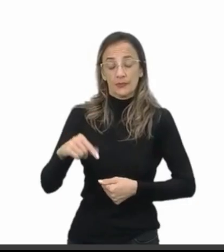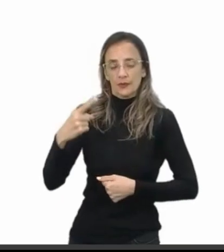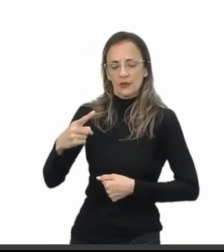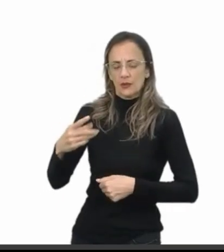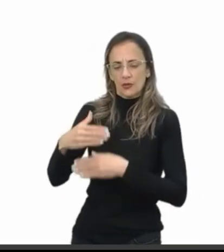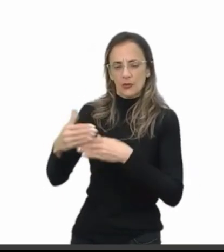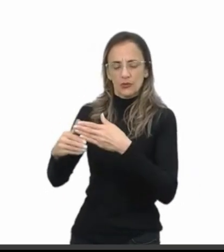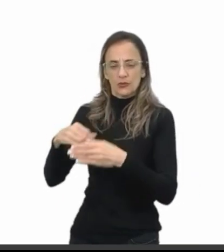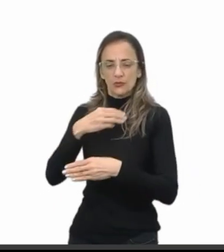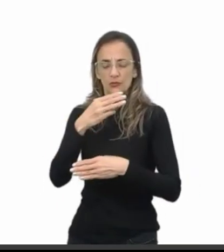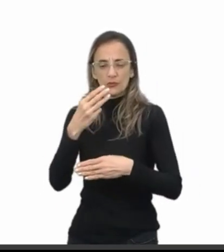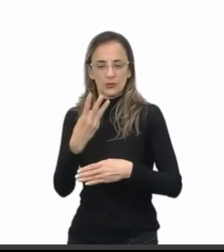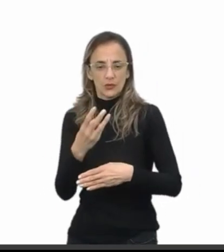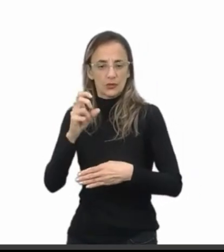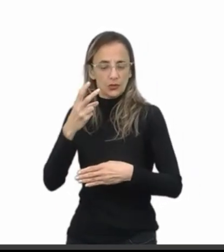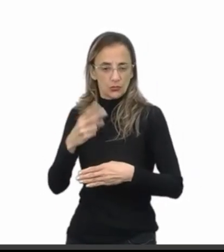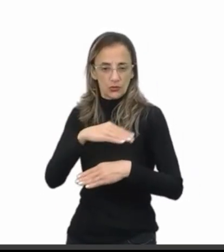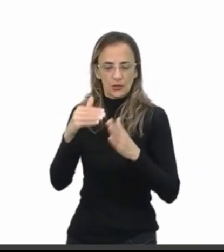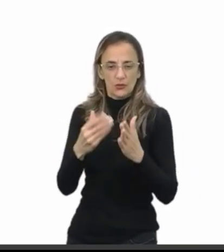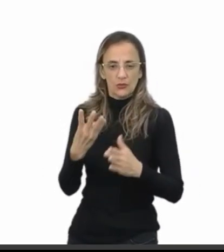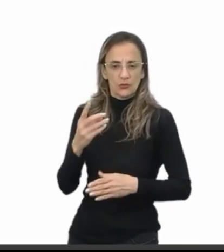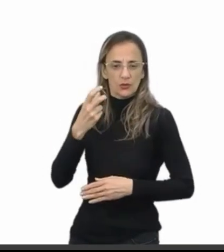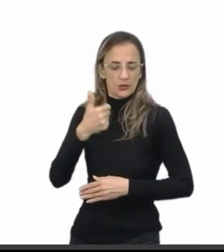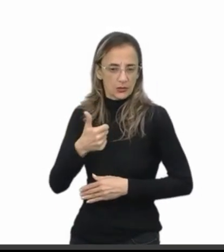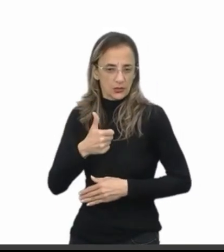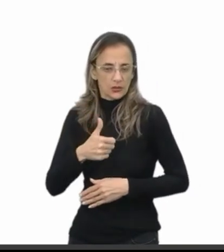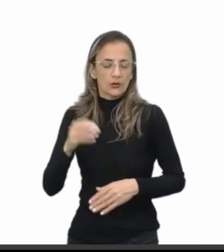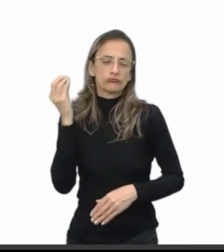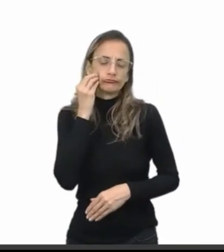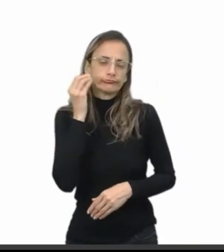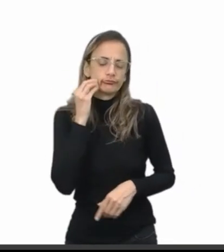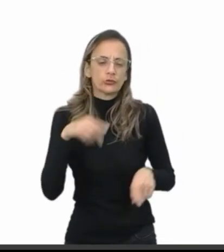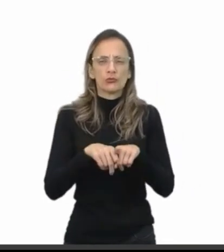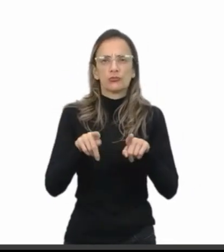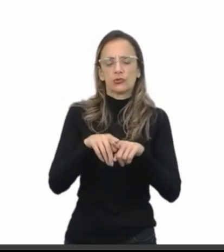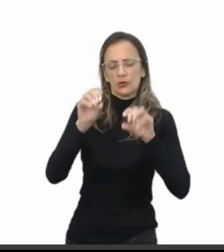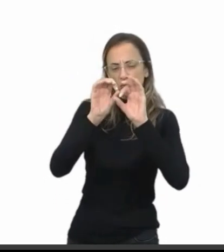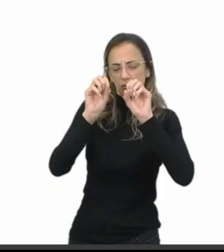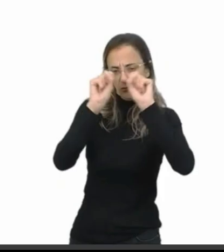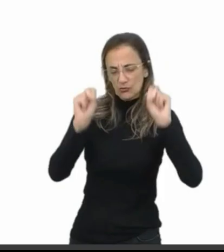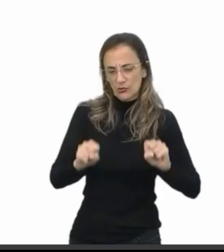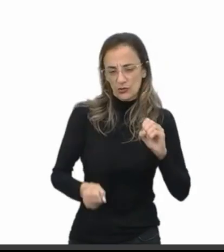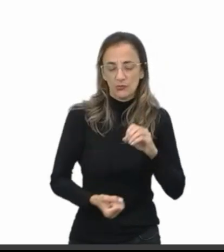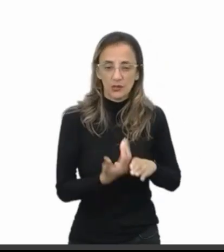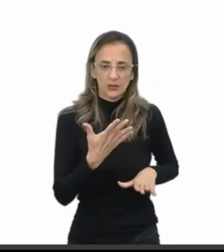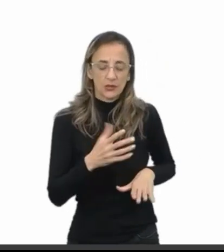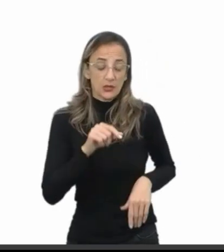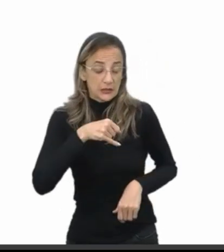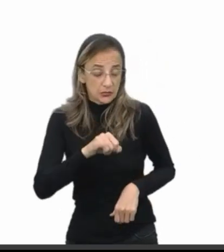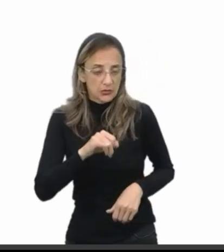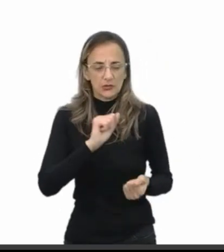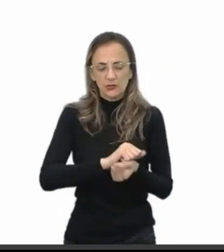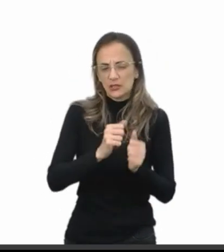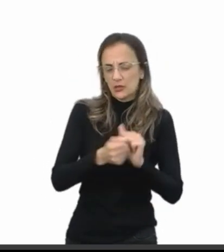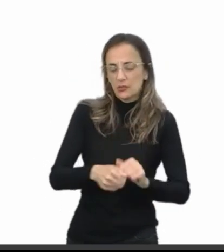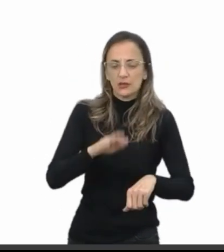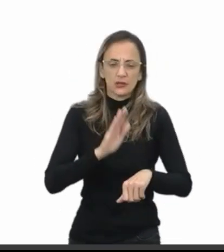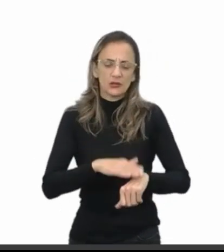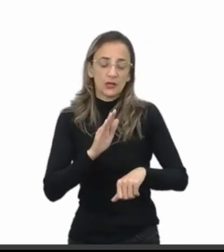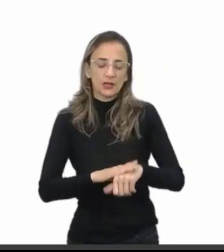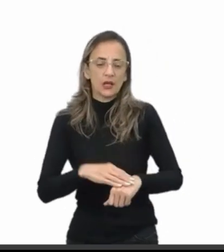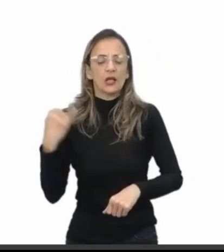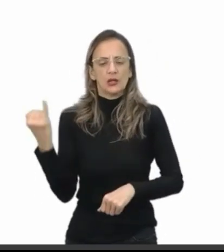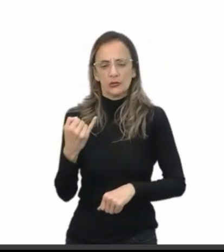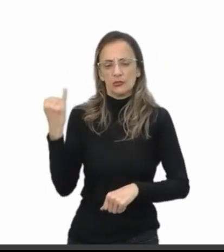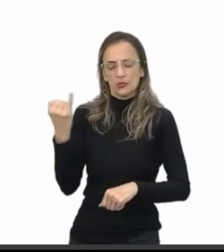ao 41 para a testagem e a programação. Então, eu trago para vocês aqui, se você fizer alguma adaptação, será necessário, então, ajustes nos